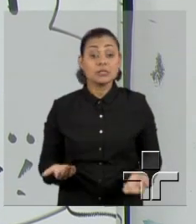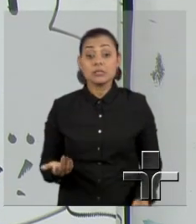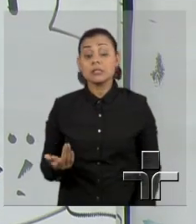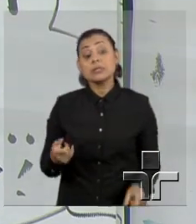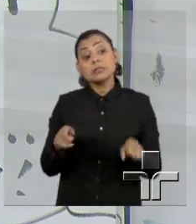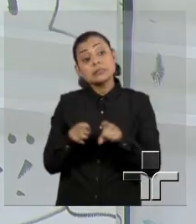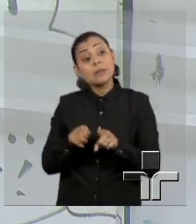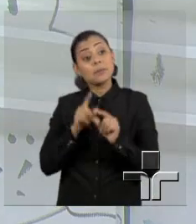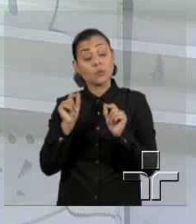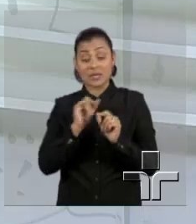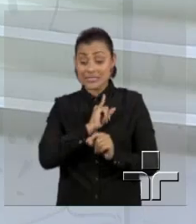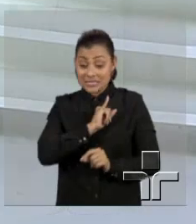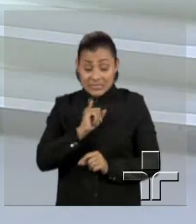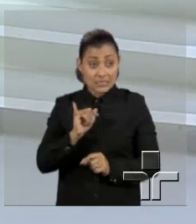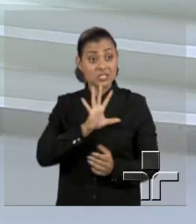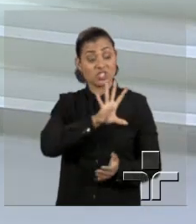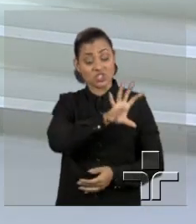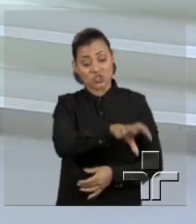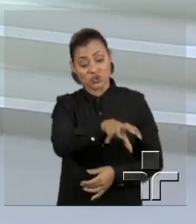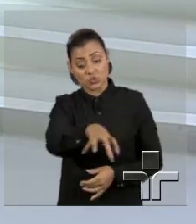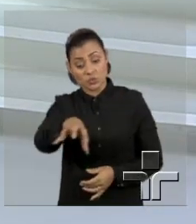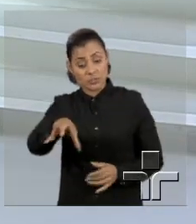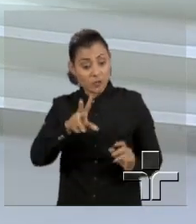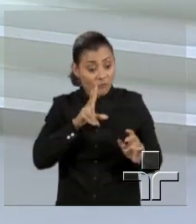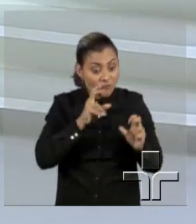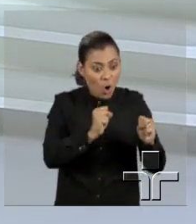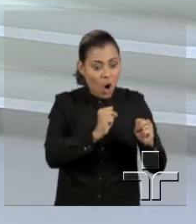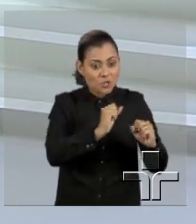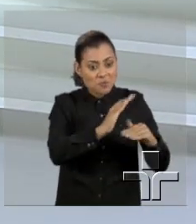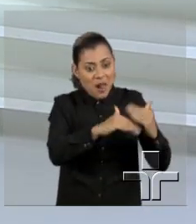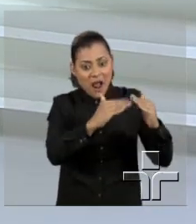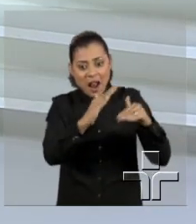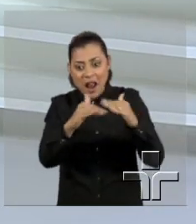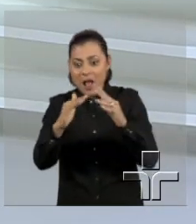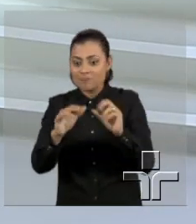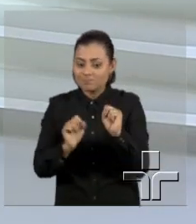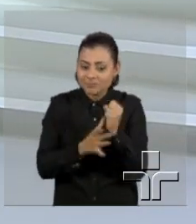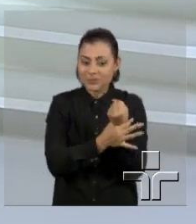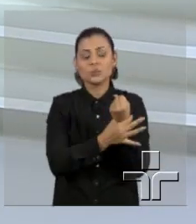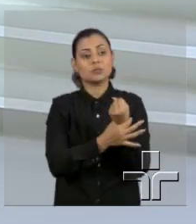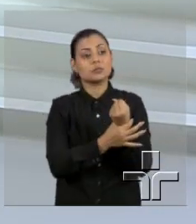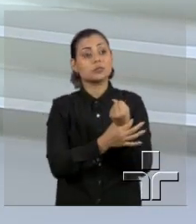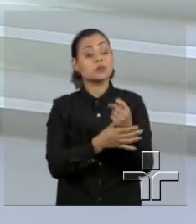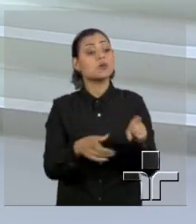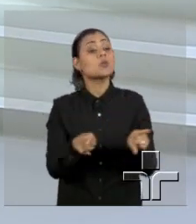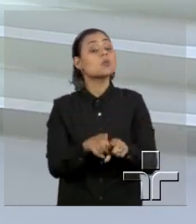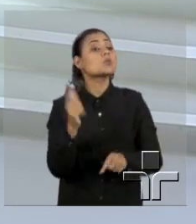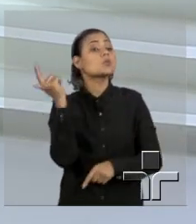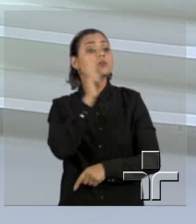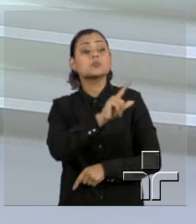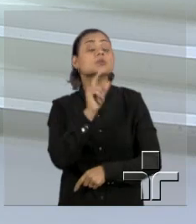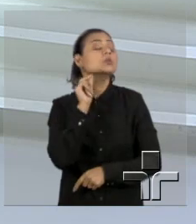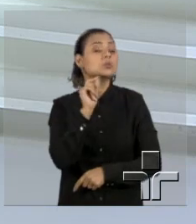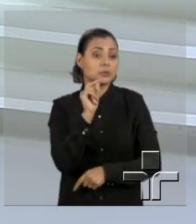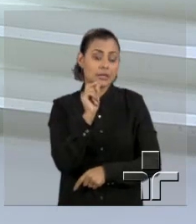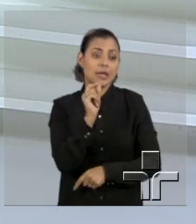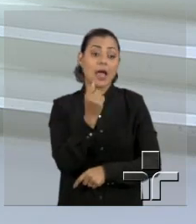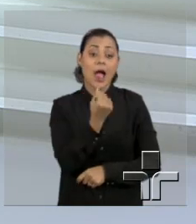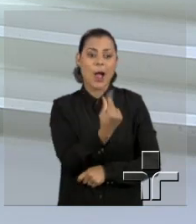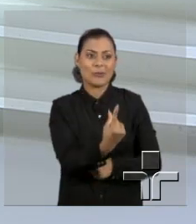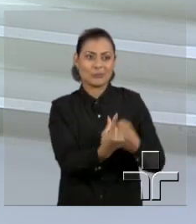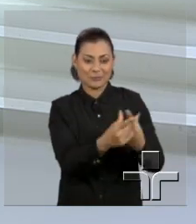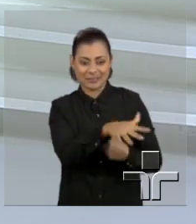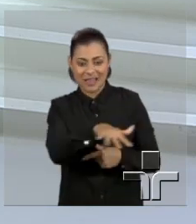E, à medida que as instituições se fortalecem, o personalismo de certas figuras